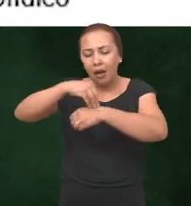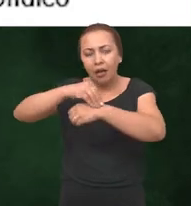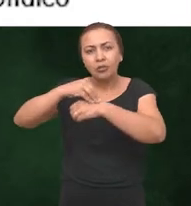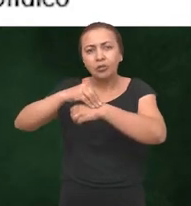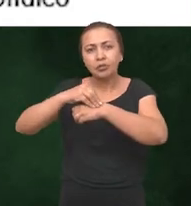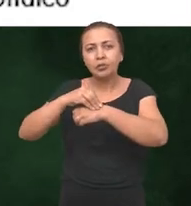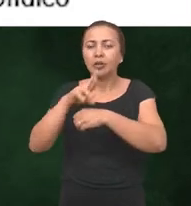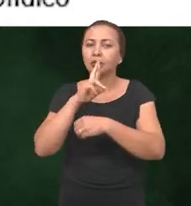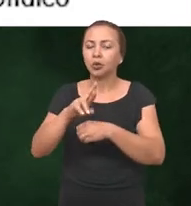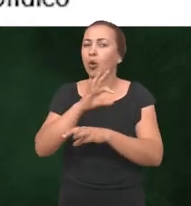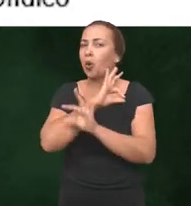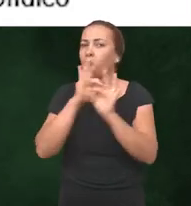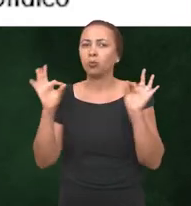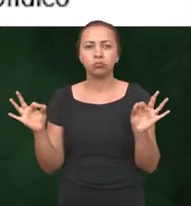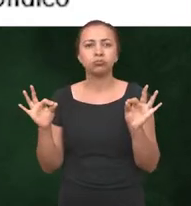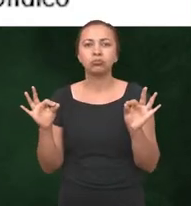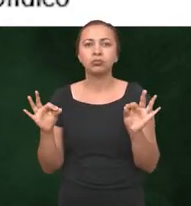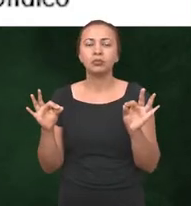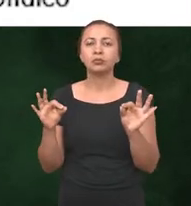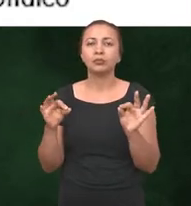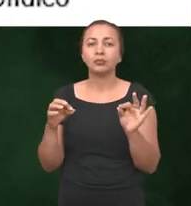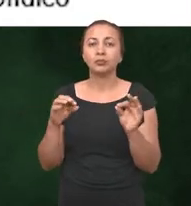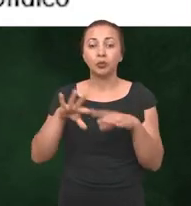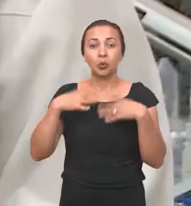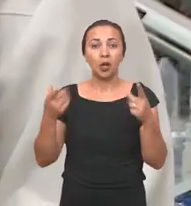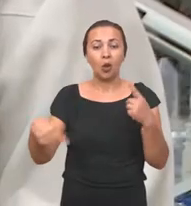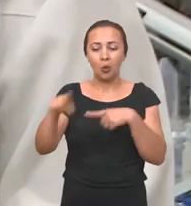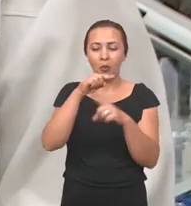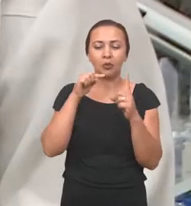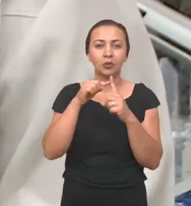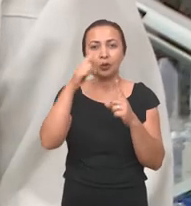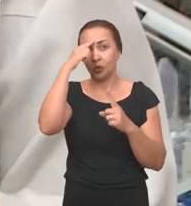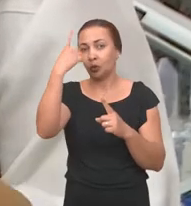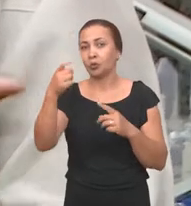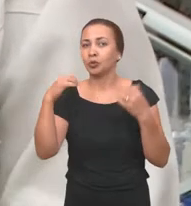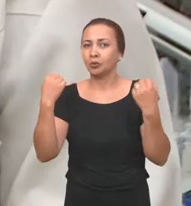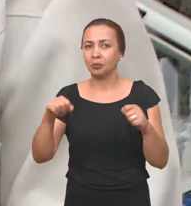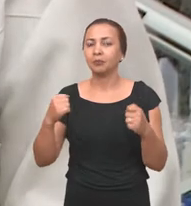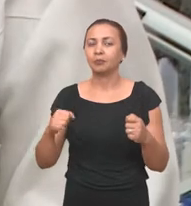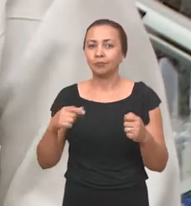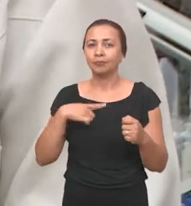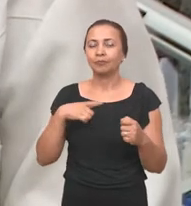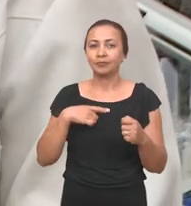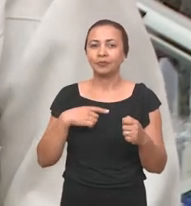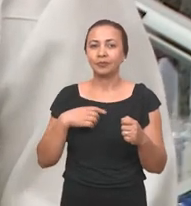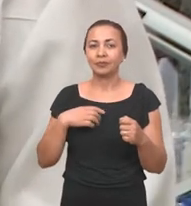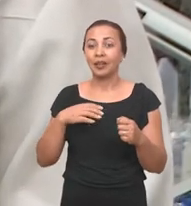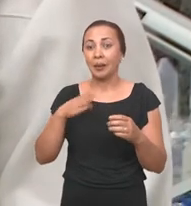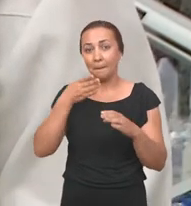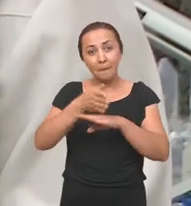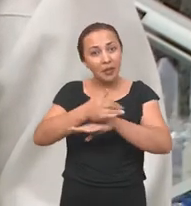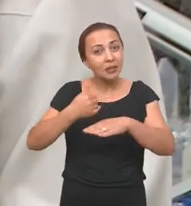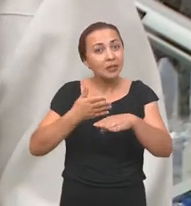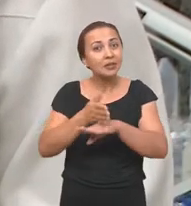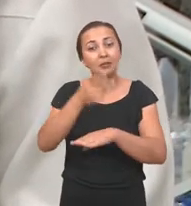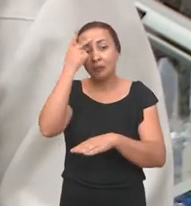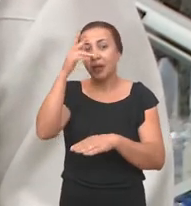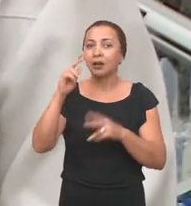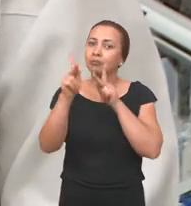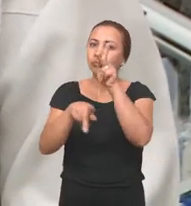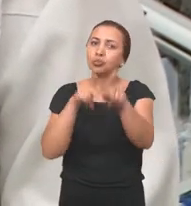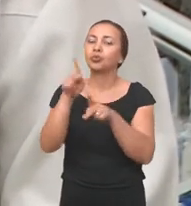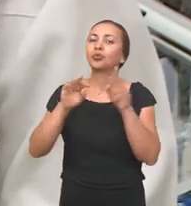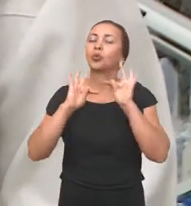Encontramos resultados bem promissores. O grande objetivo, né, é que um dia isso possa se tornar acessível à